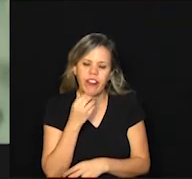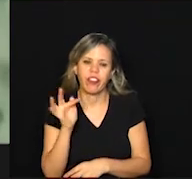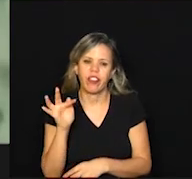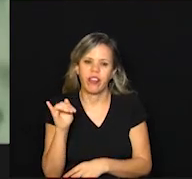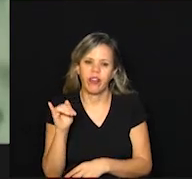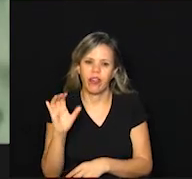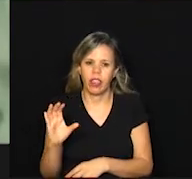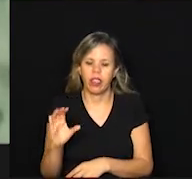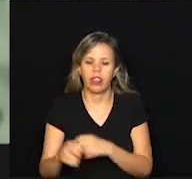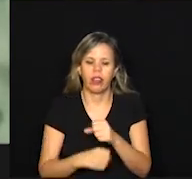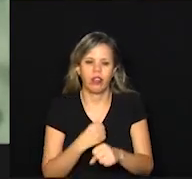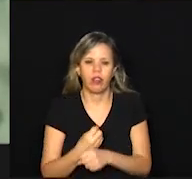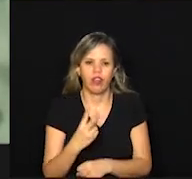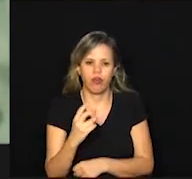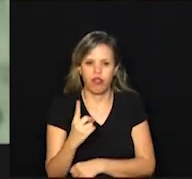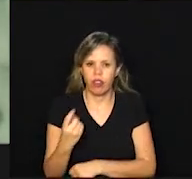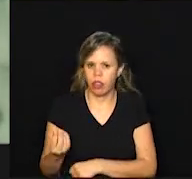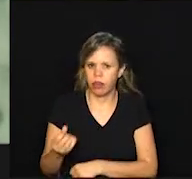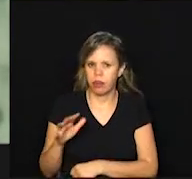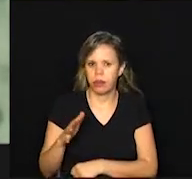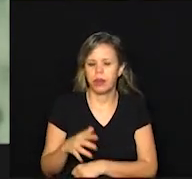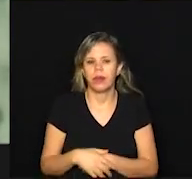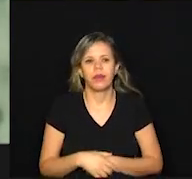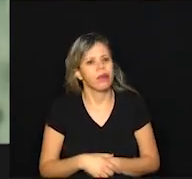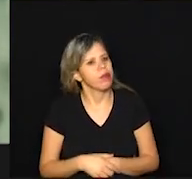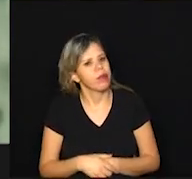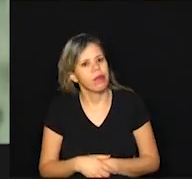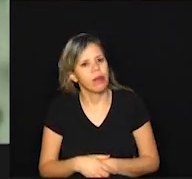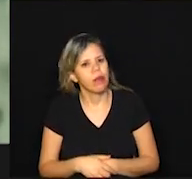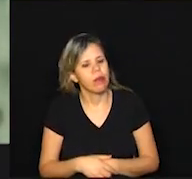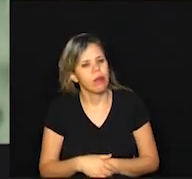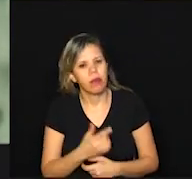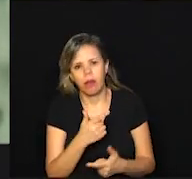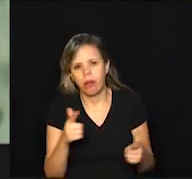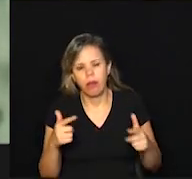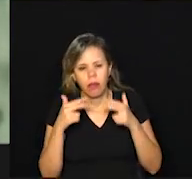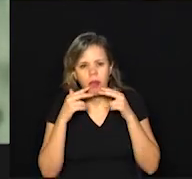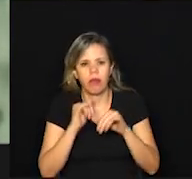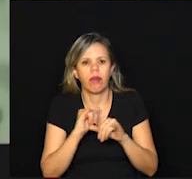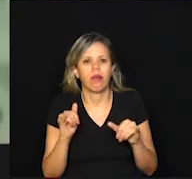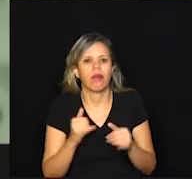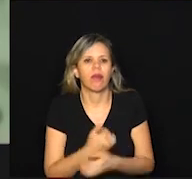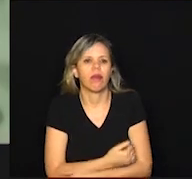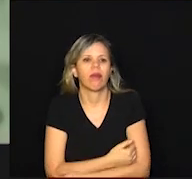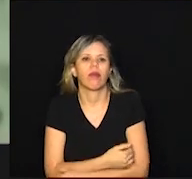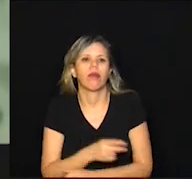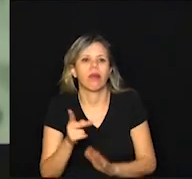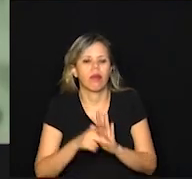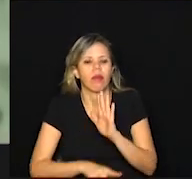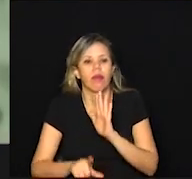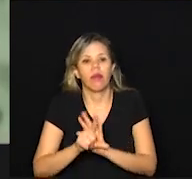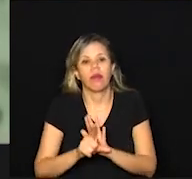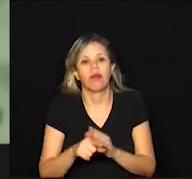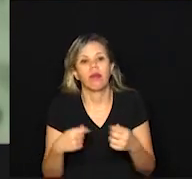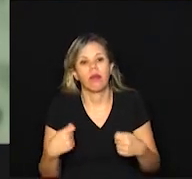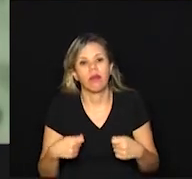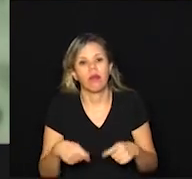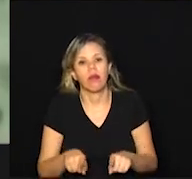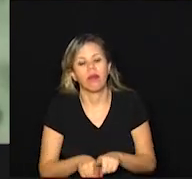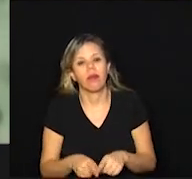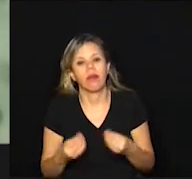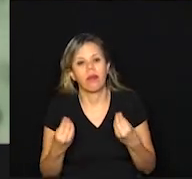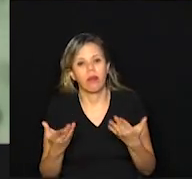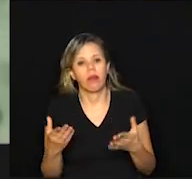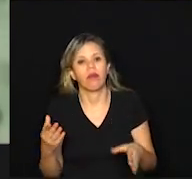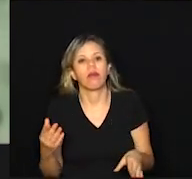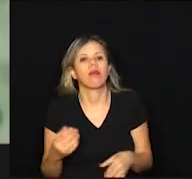né que desde 2015/2016 Se não me engano não se tem notícias né projeto de lei que deveria estar